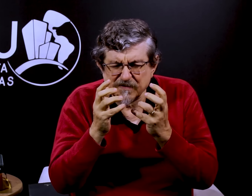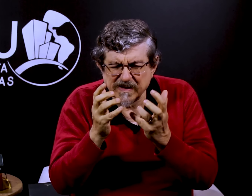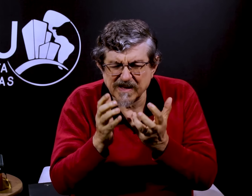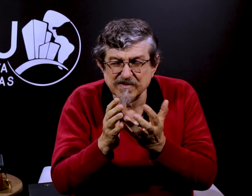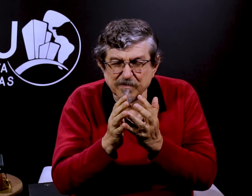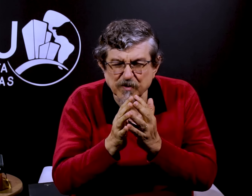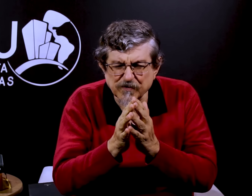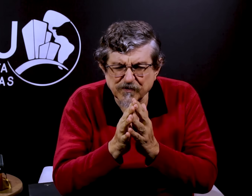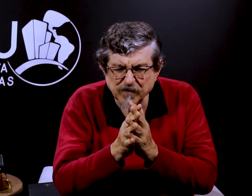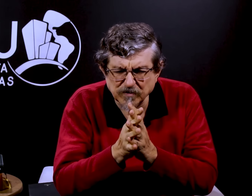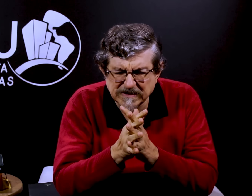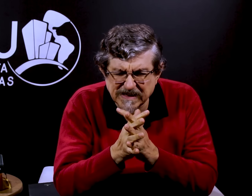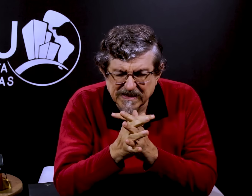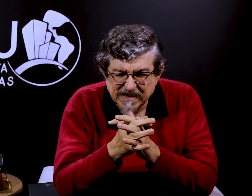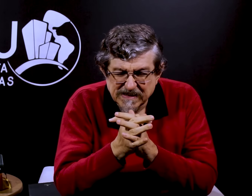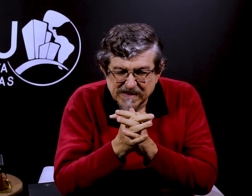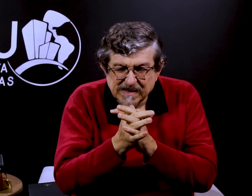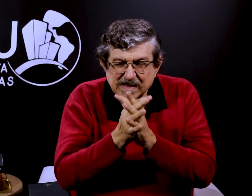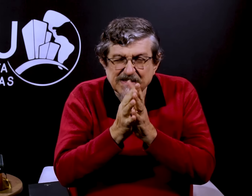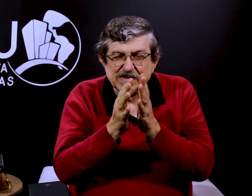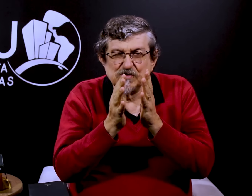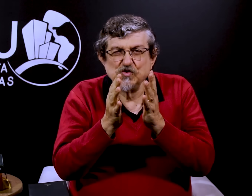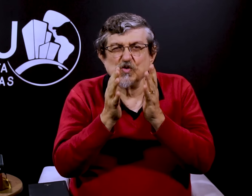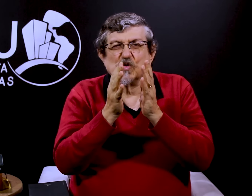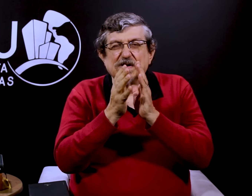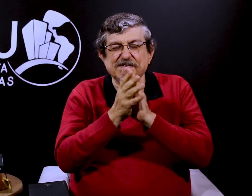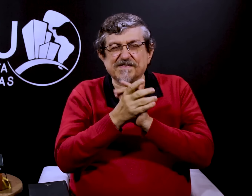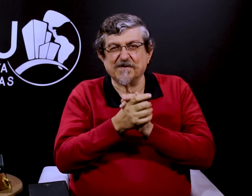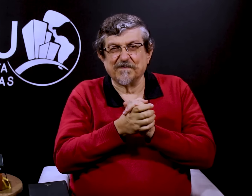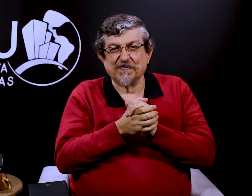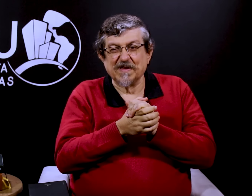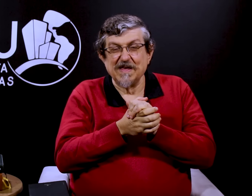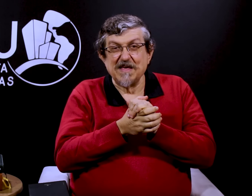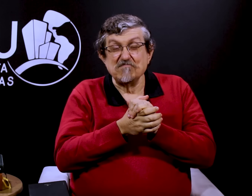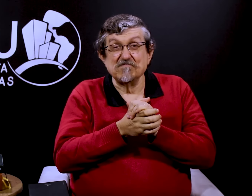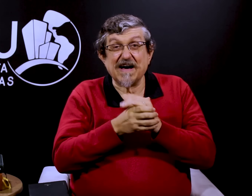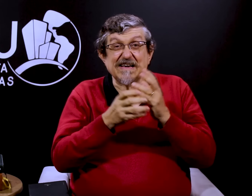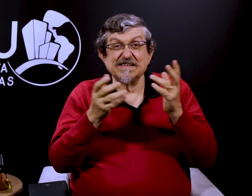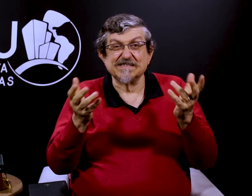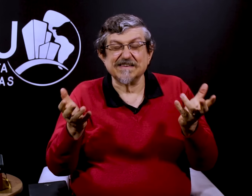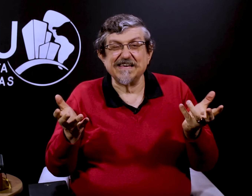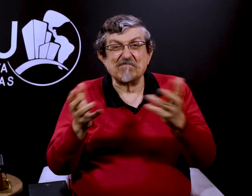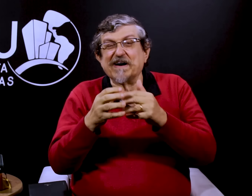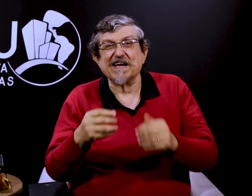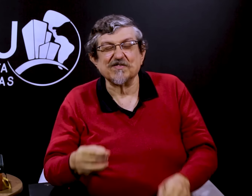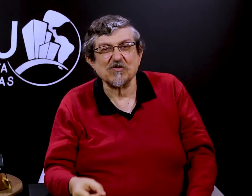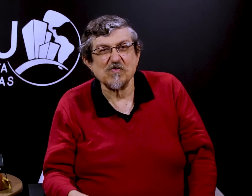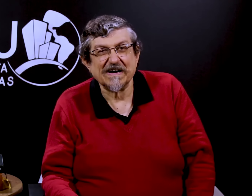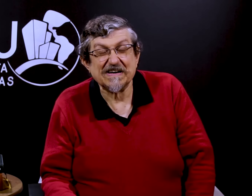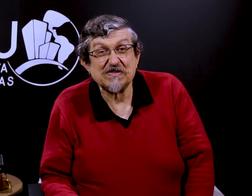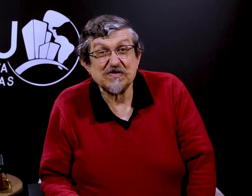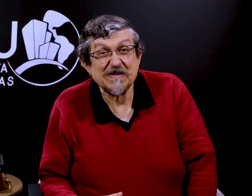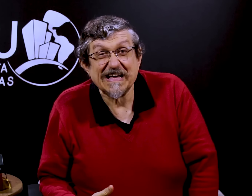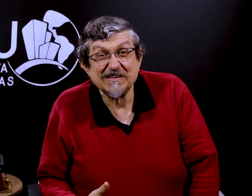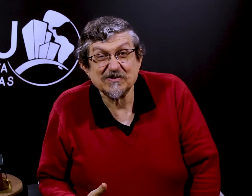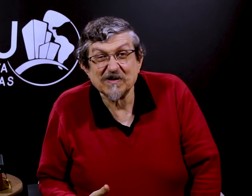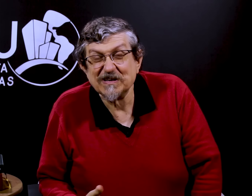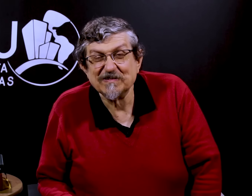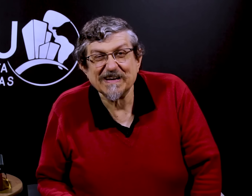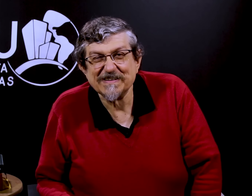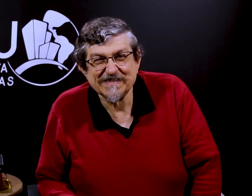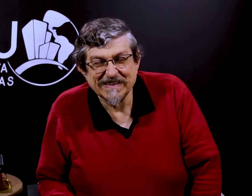nessa reverência profunda do coração, mas que aparece com a